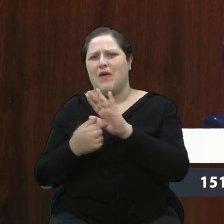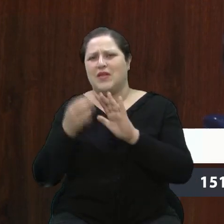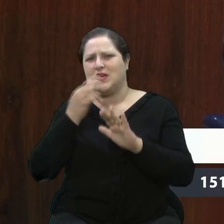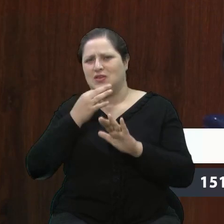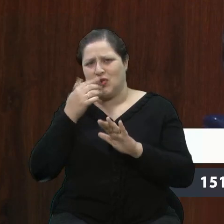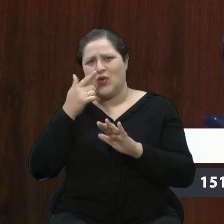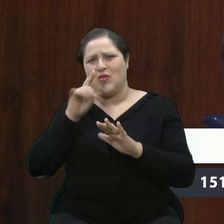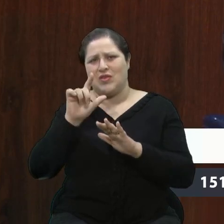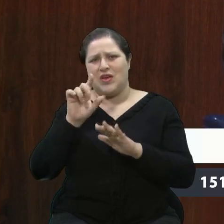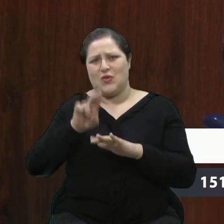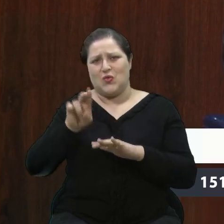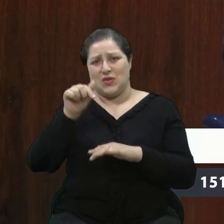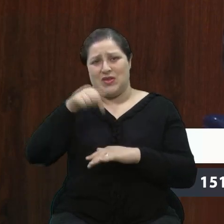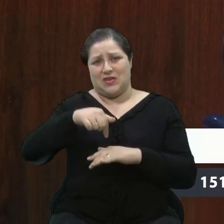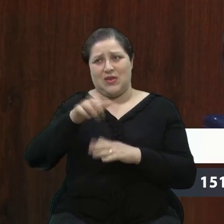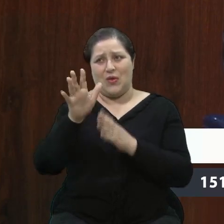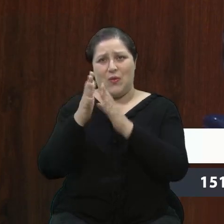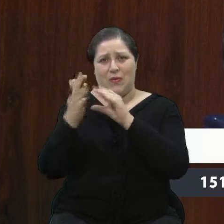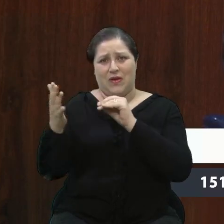implementado. Quando eu lembro